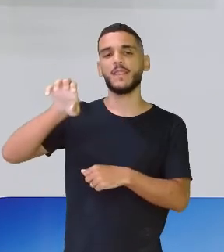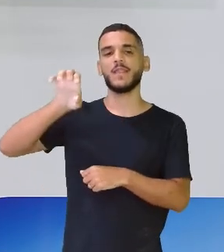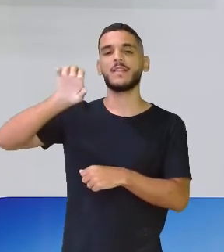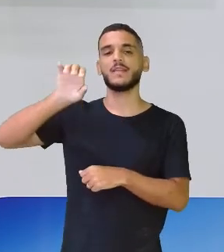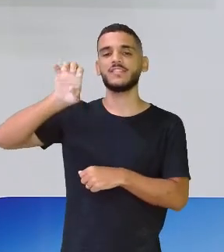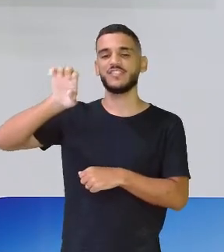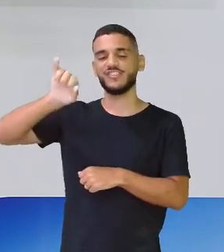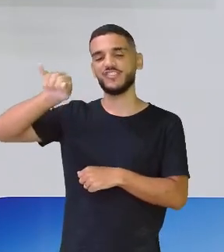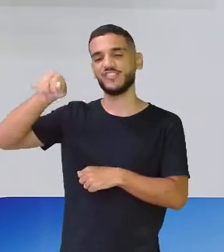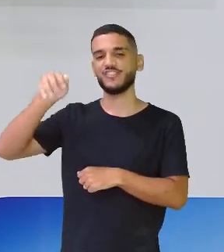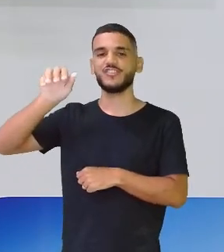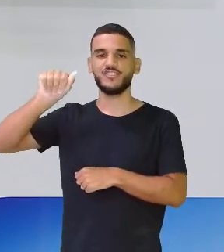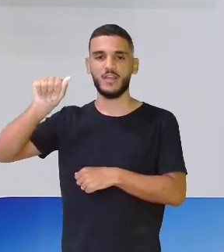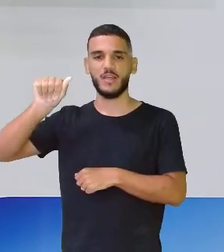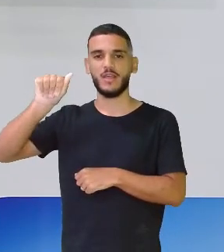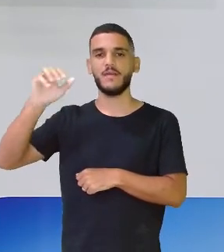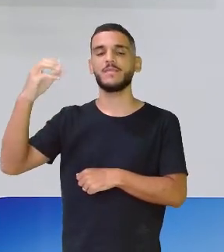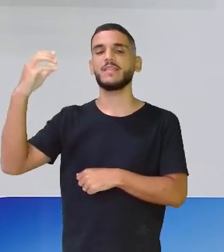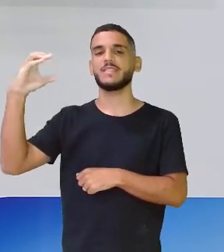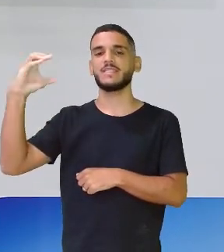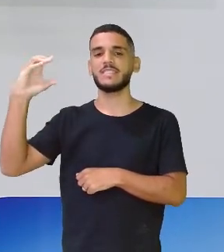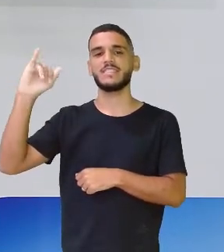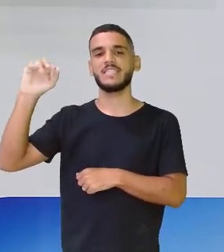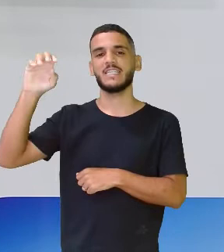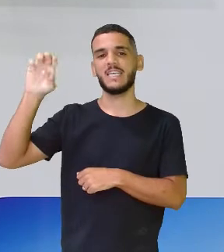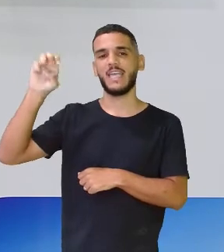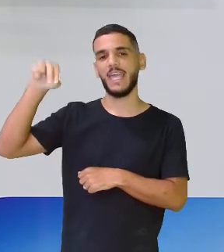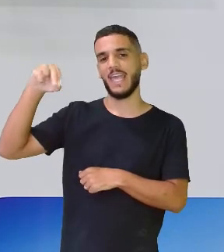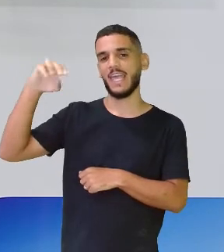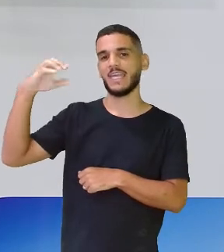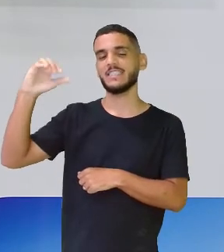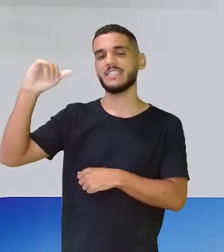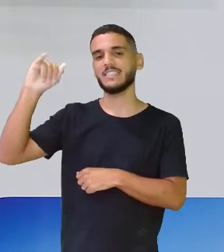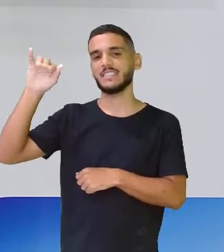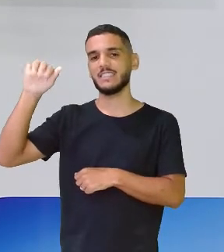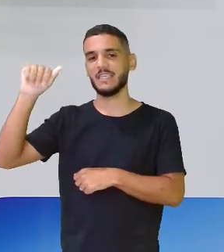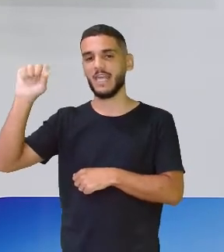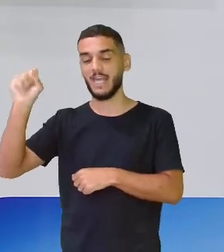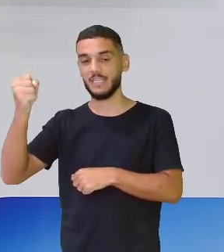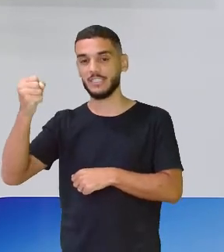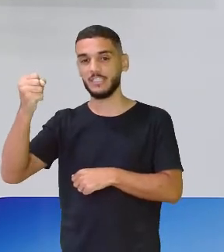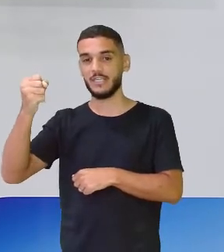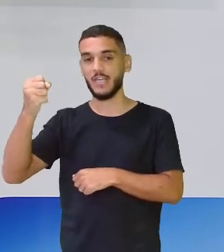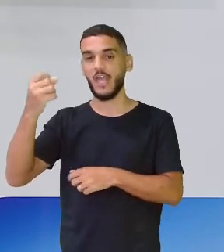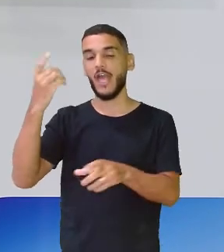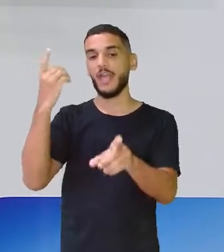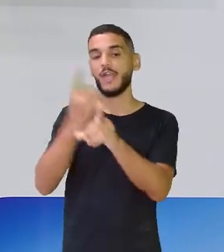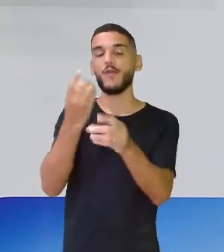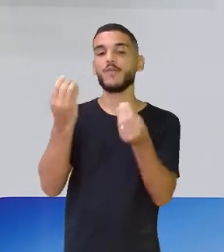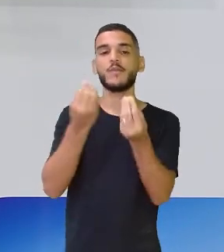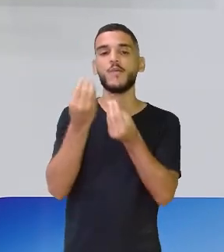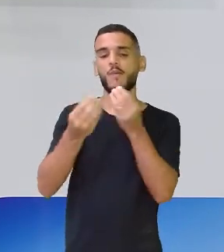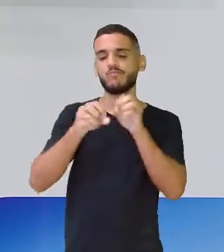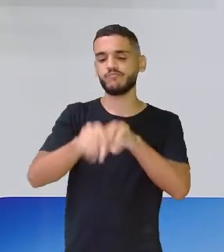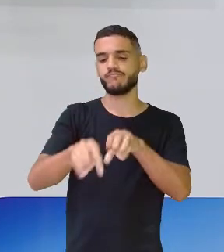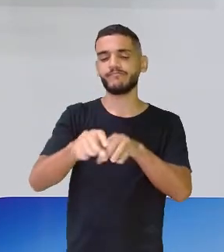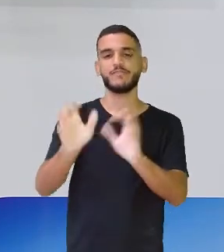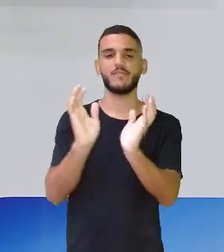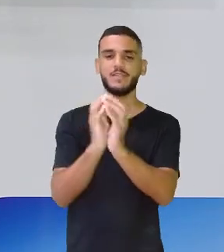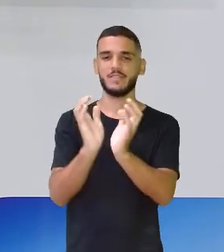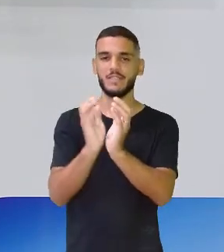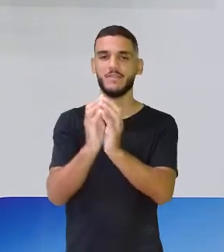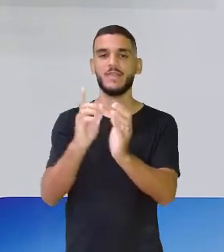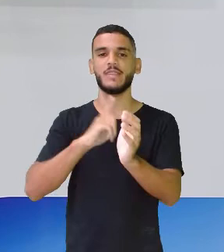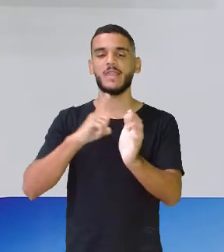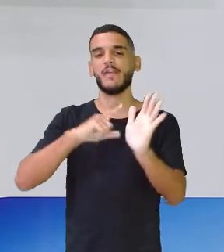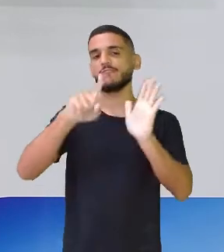EJA, E-J-A, Ciências, no Educa Recife. E aí vão aparecer todas as aulas que vimos, tá? Não